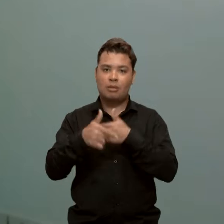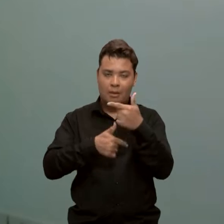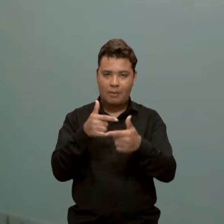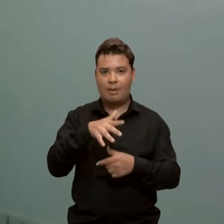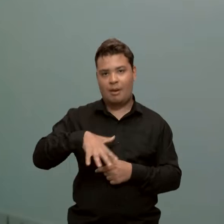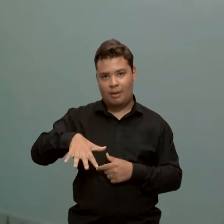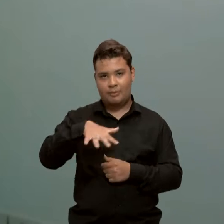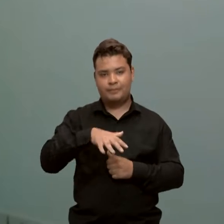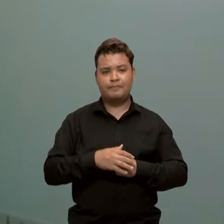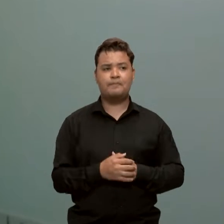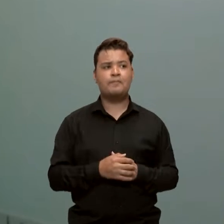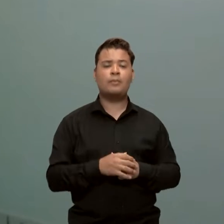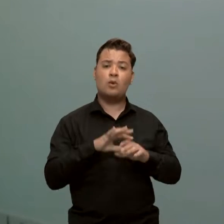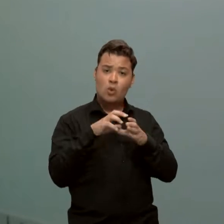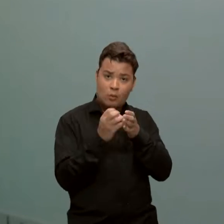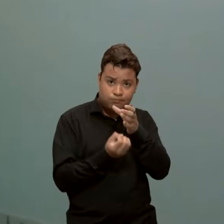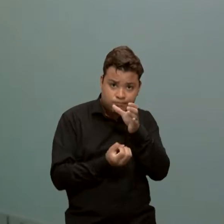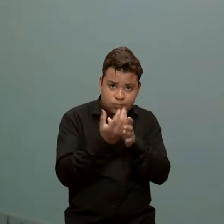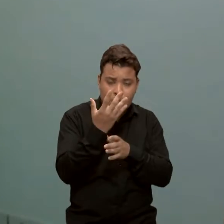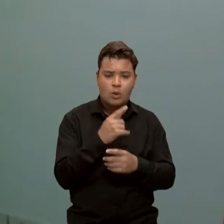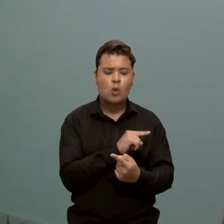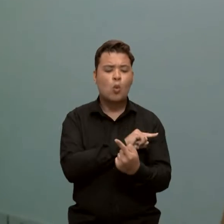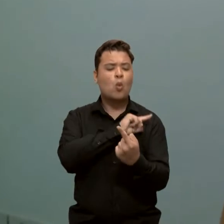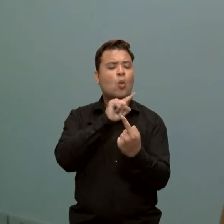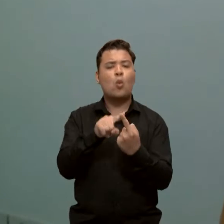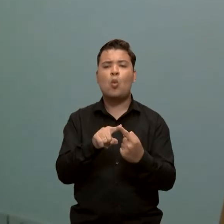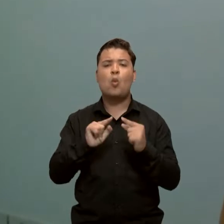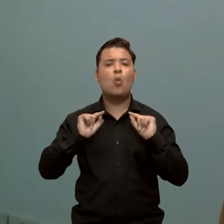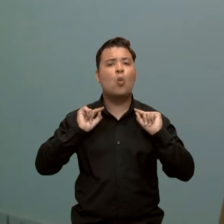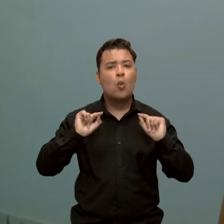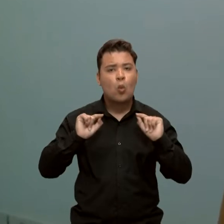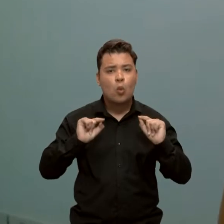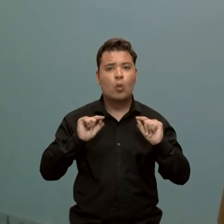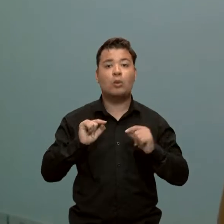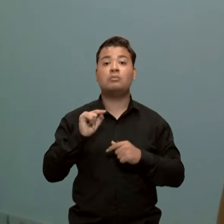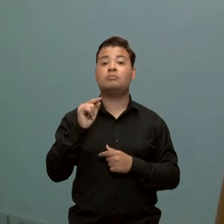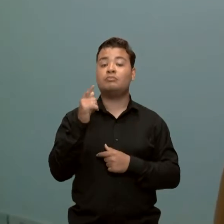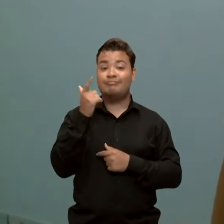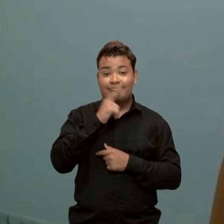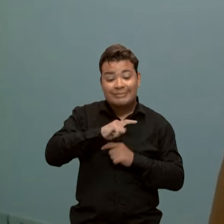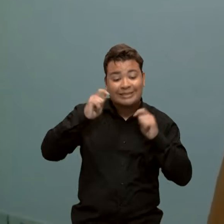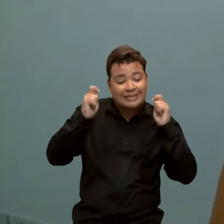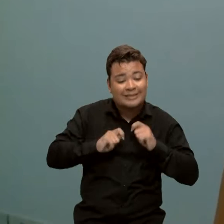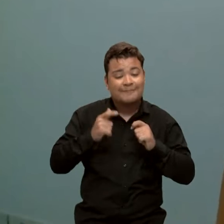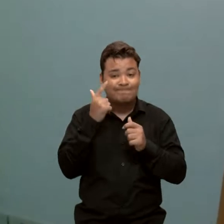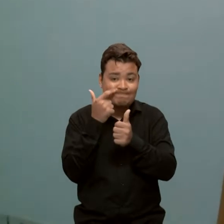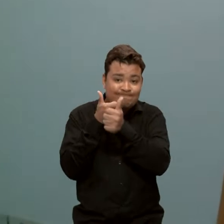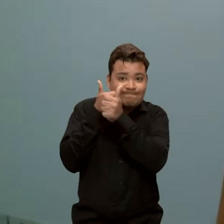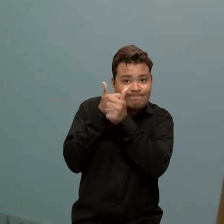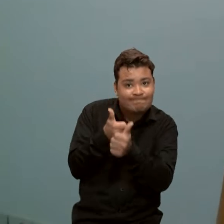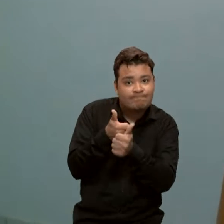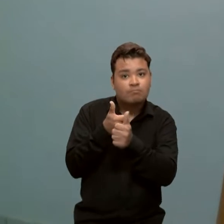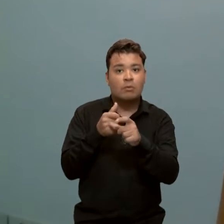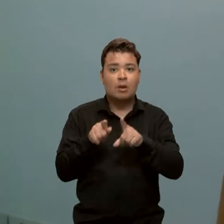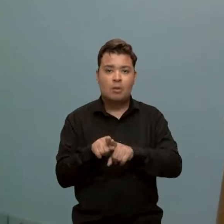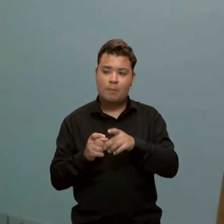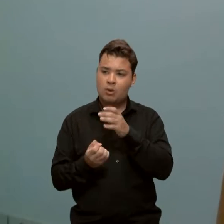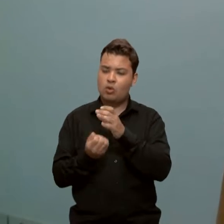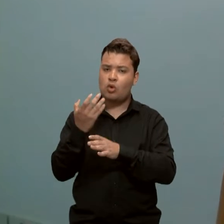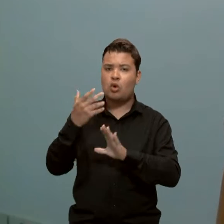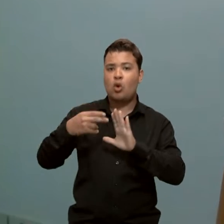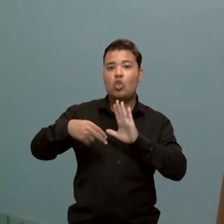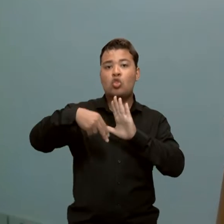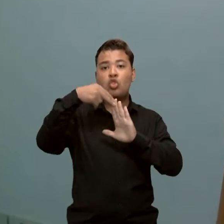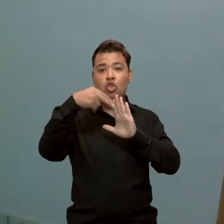criado esse grupo e o grande objetivo, Camila, é acompanhar e criar uma normativa